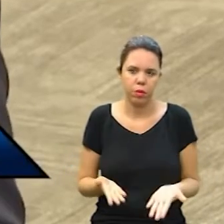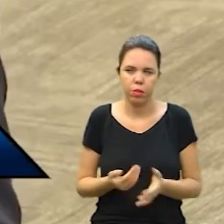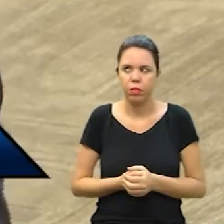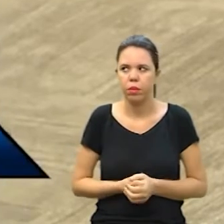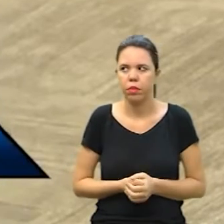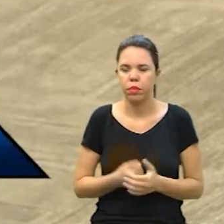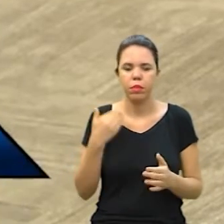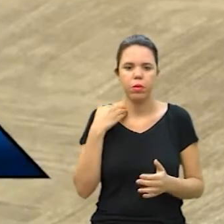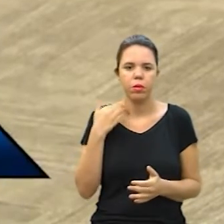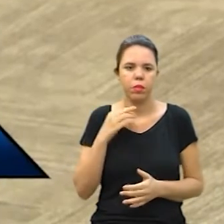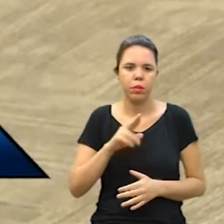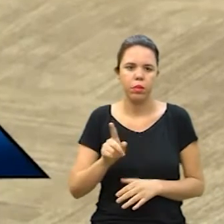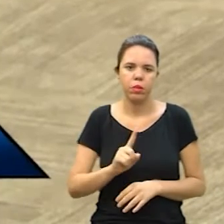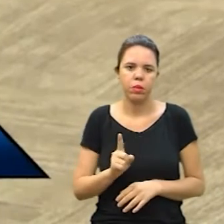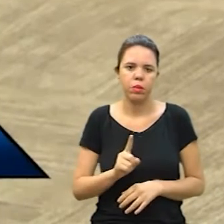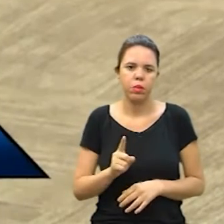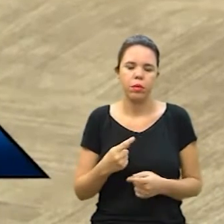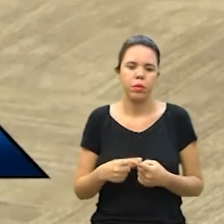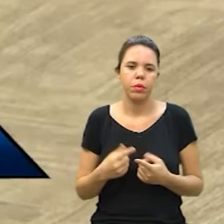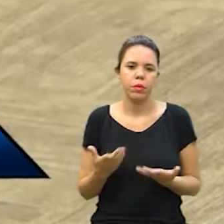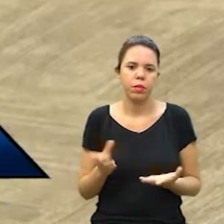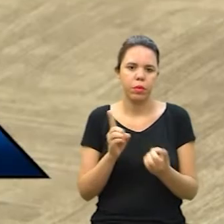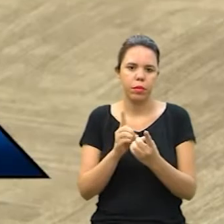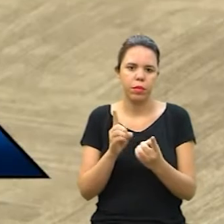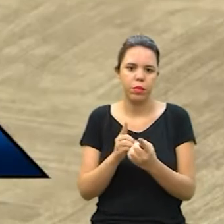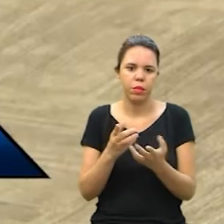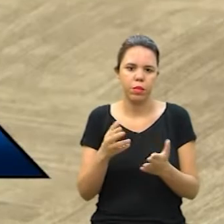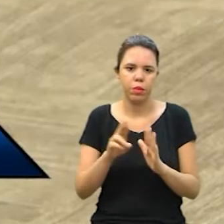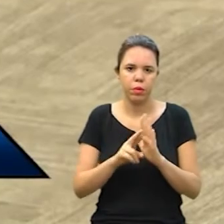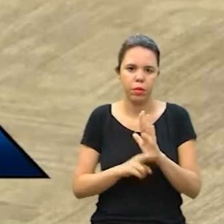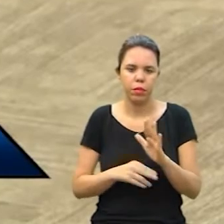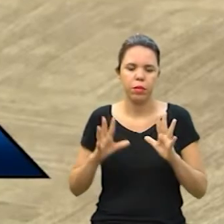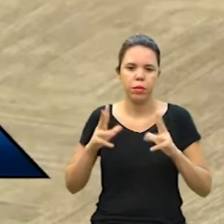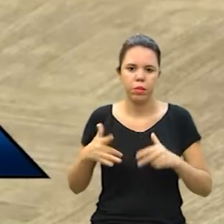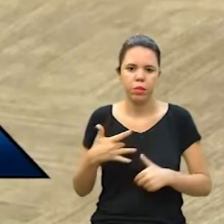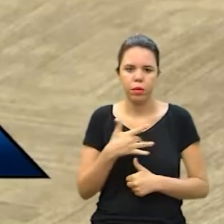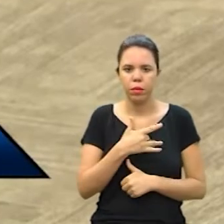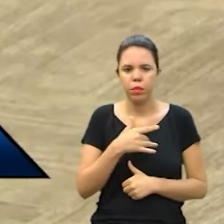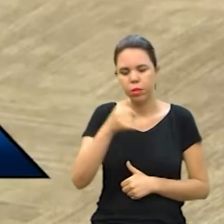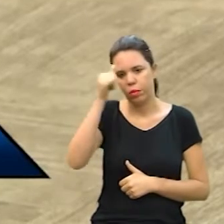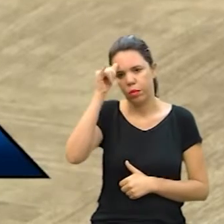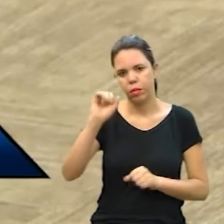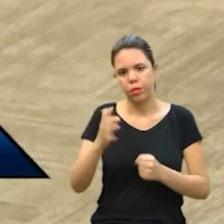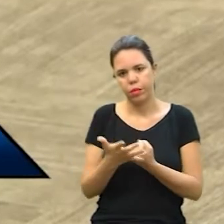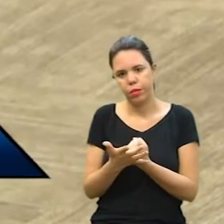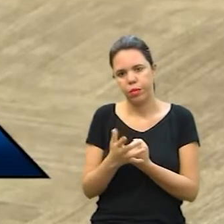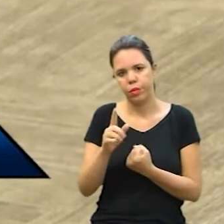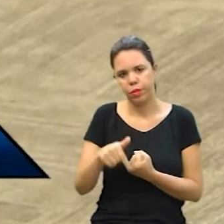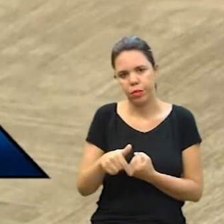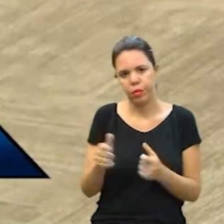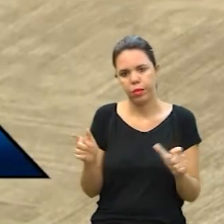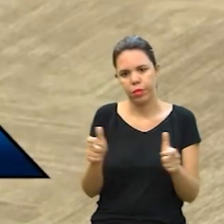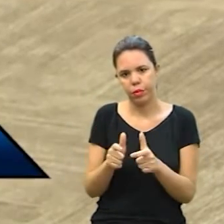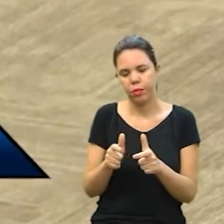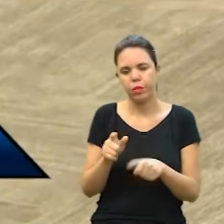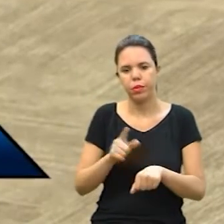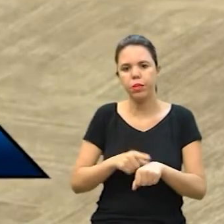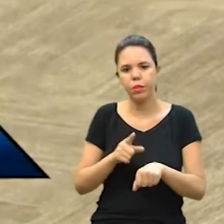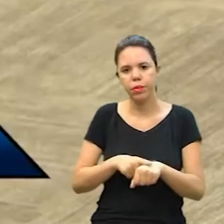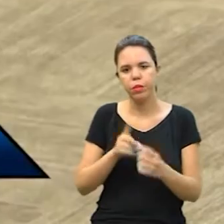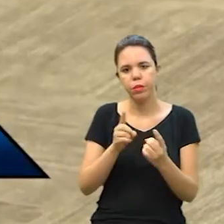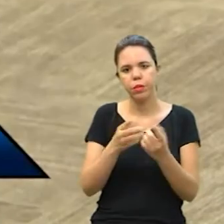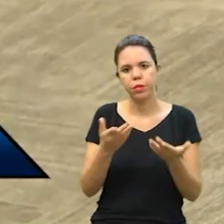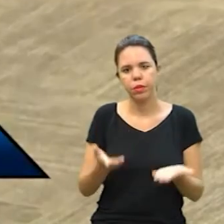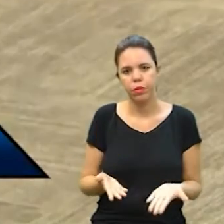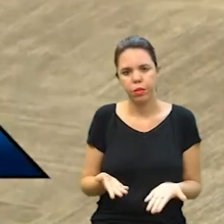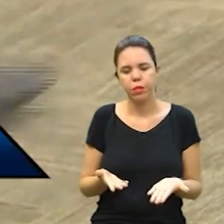de atendimento. E com os bancos não foi diferente, até para atender as medidas sanitárias de combate à Covid foi diminuído